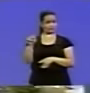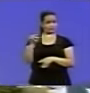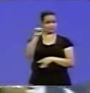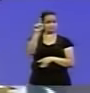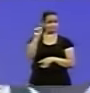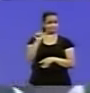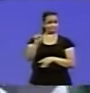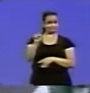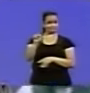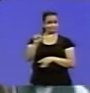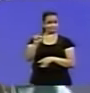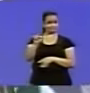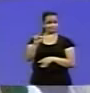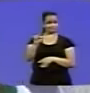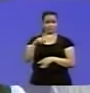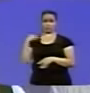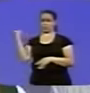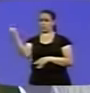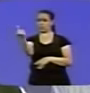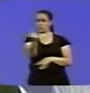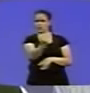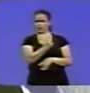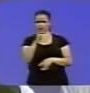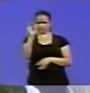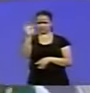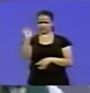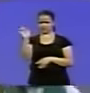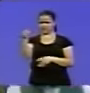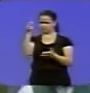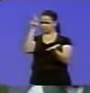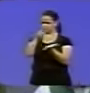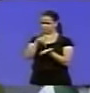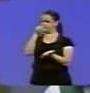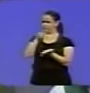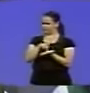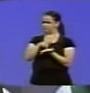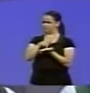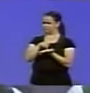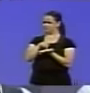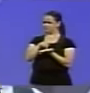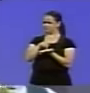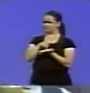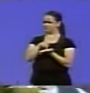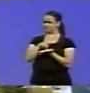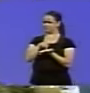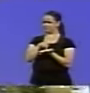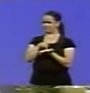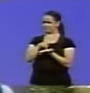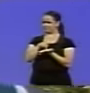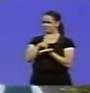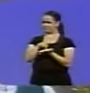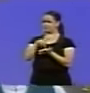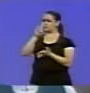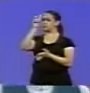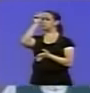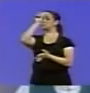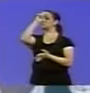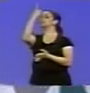Será que a nossa fé é uma fé autêntica? Esta é a dúvida.